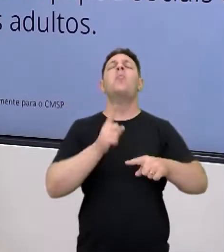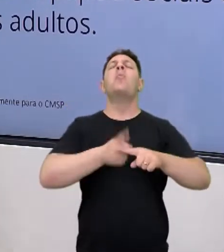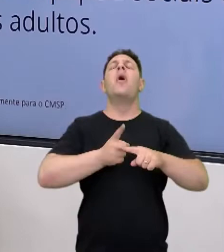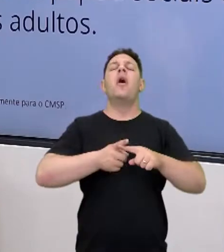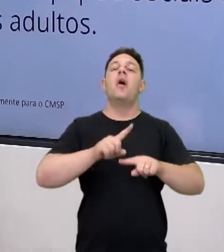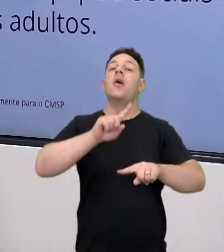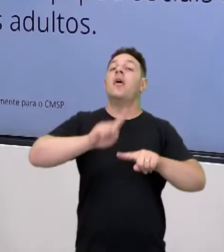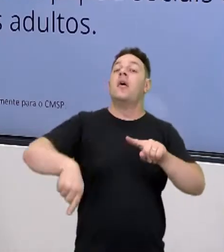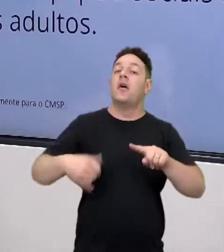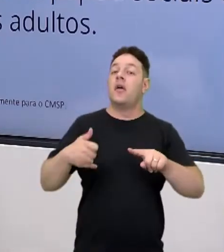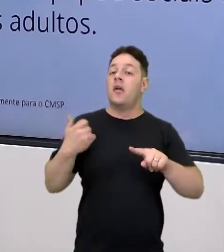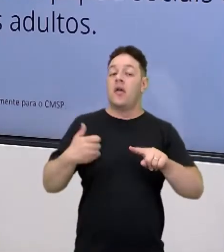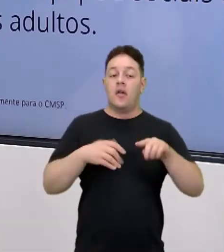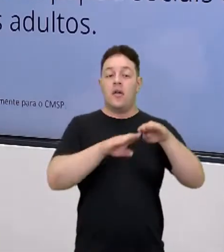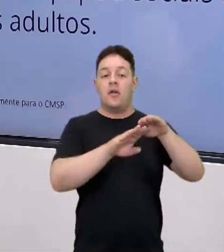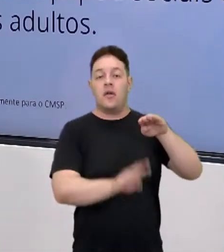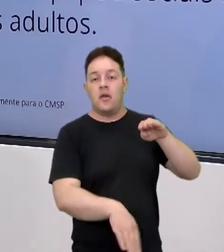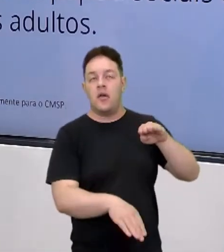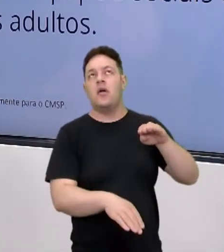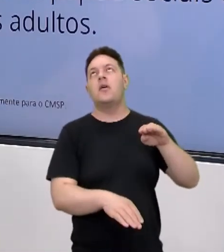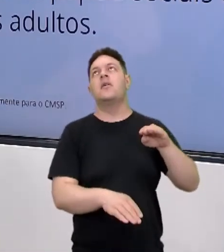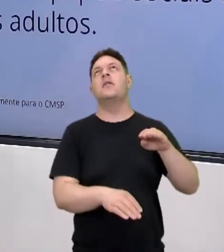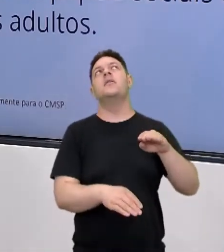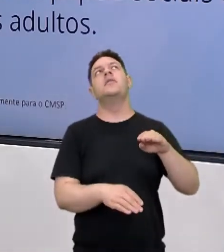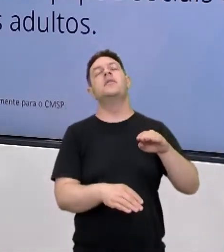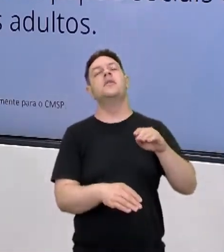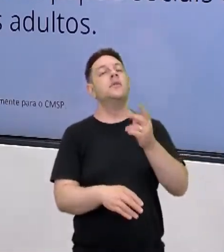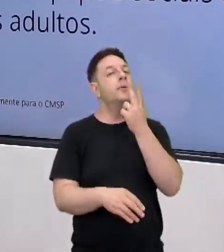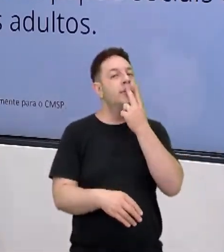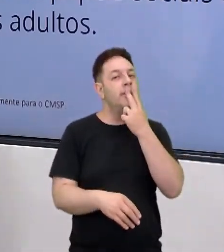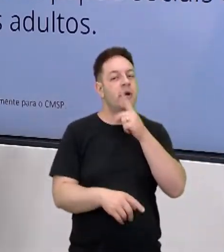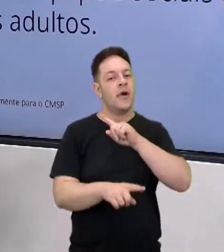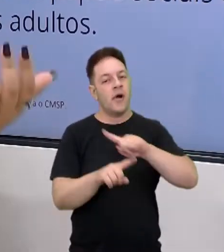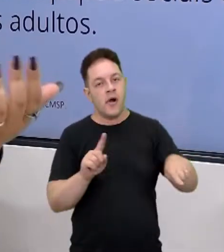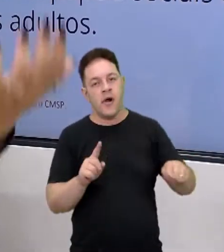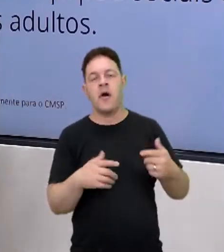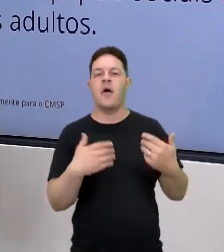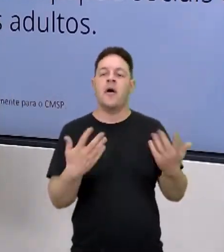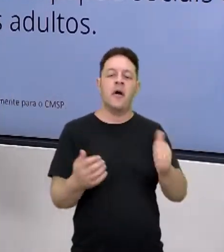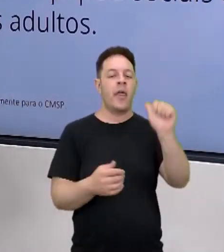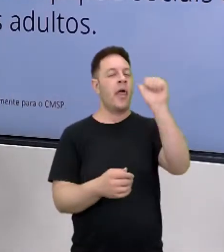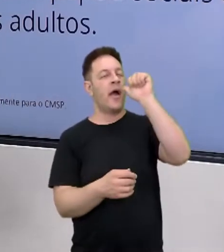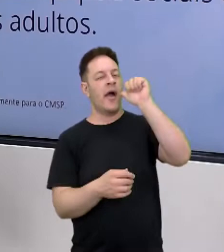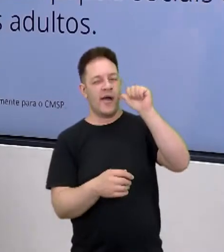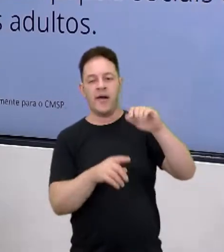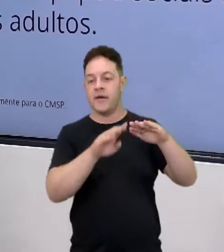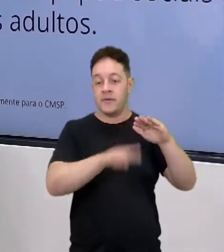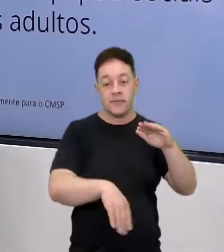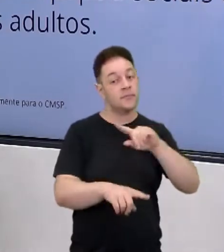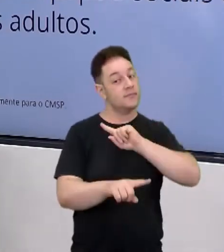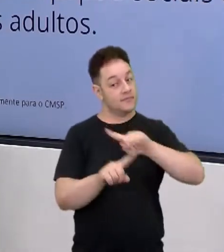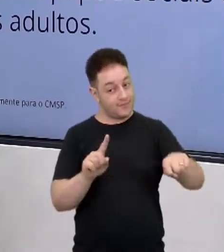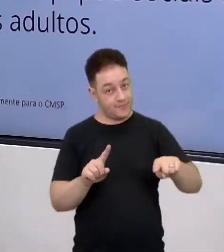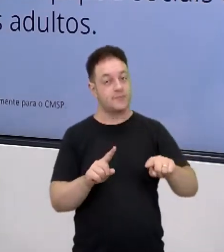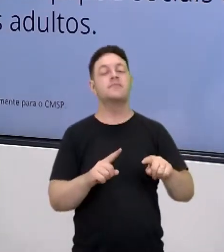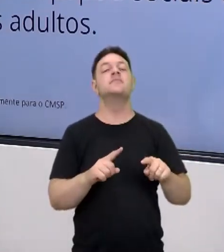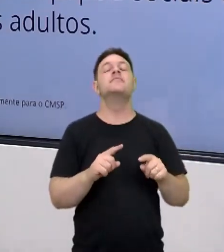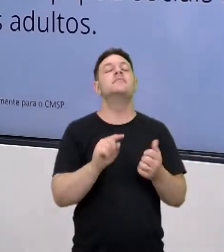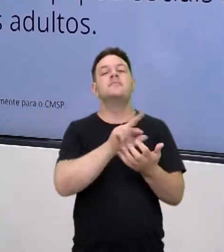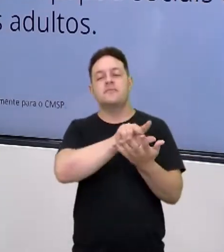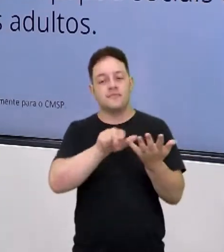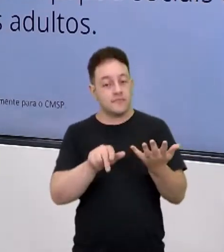para menores de idade o uso de cigarros, ou o uso de bebidas alcoólicas, ou de outras